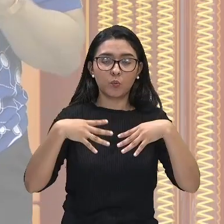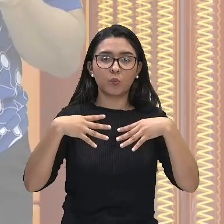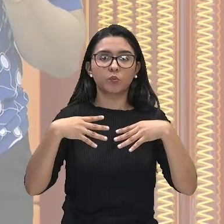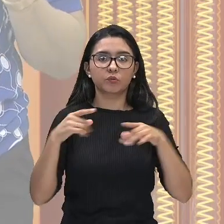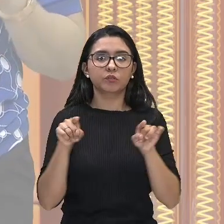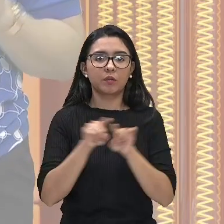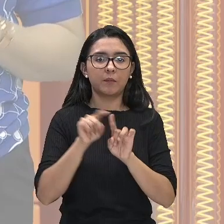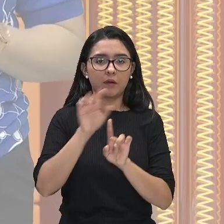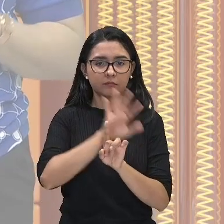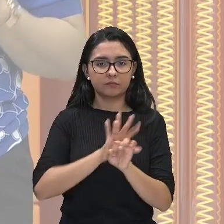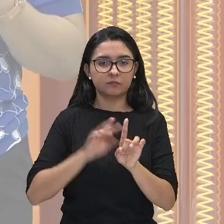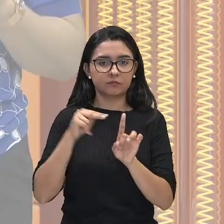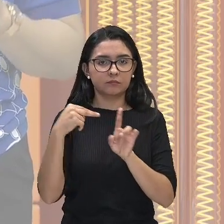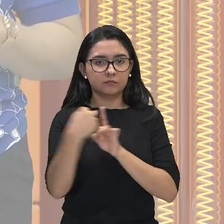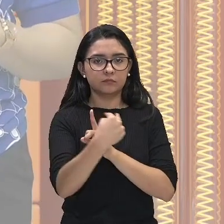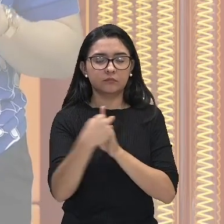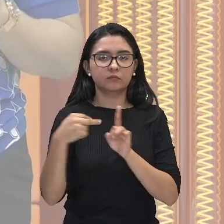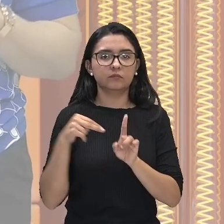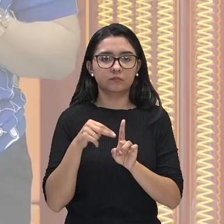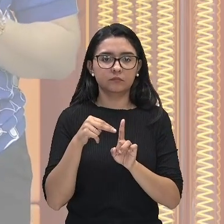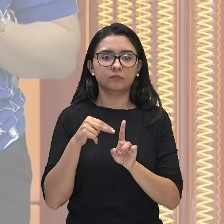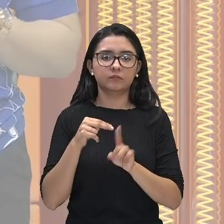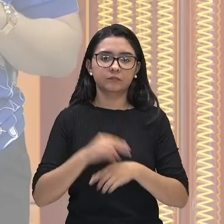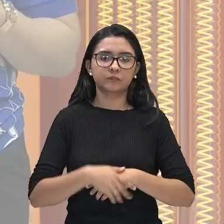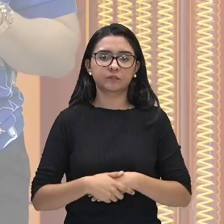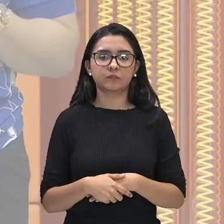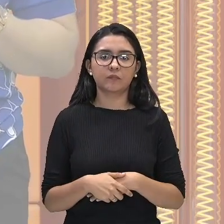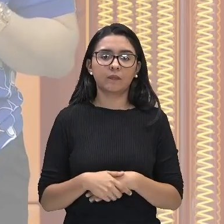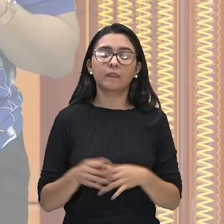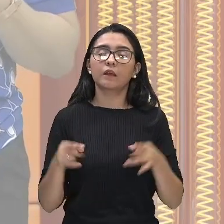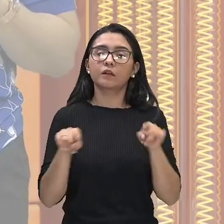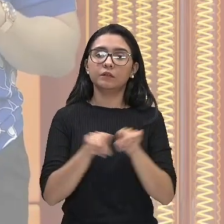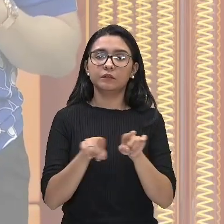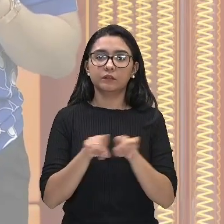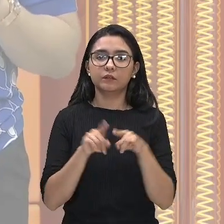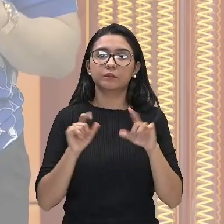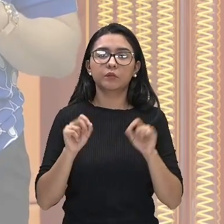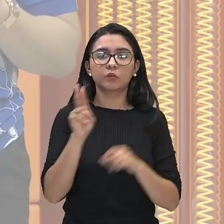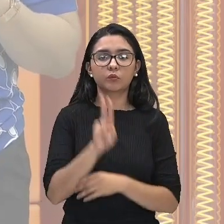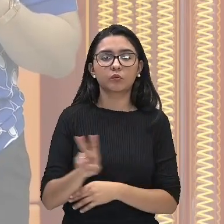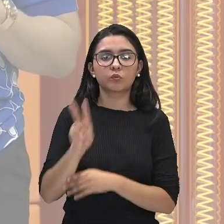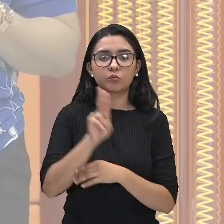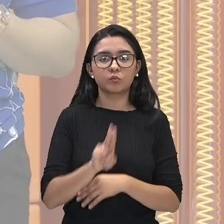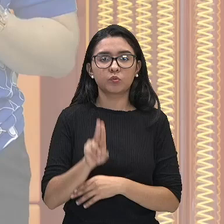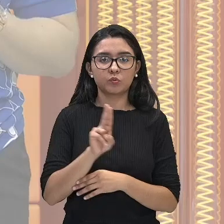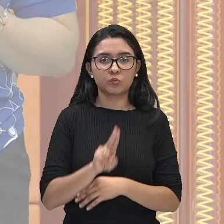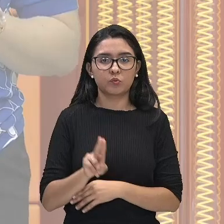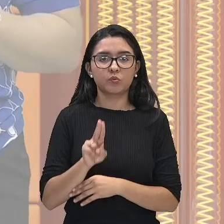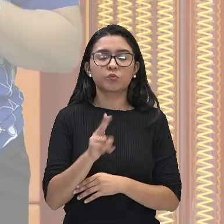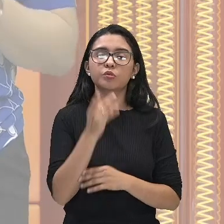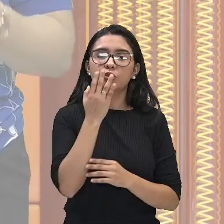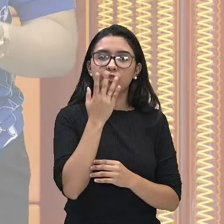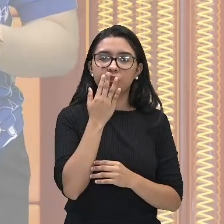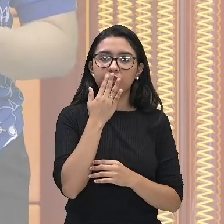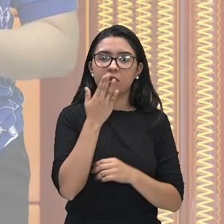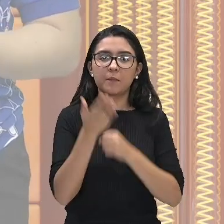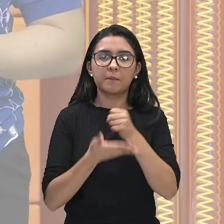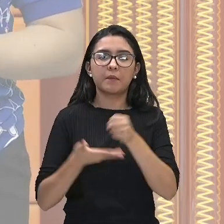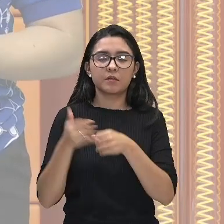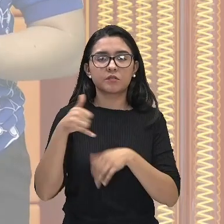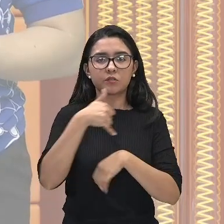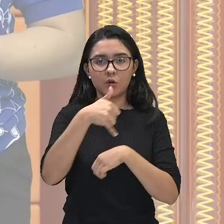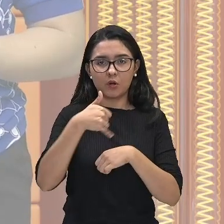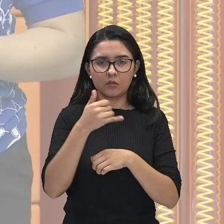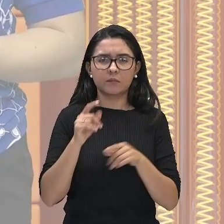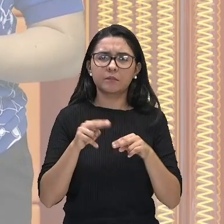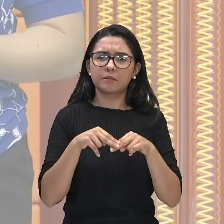dar profundidade e volume na obra, e também eu tenho o uso de tinta à base de óleo. Mas por que se utilizava